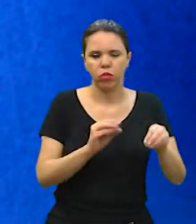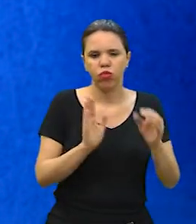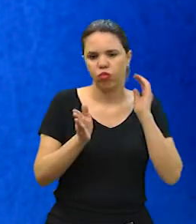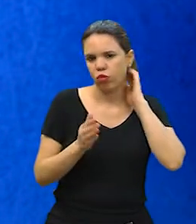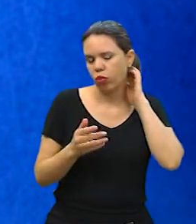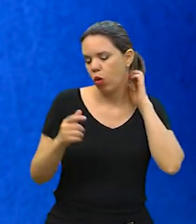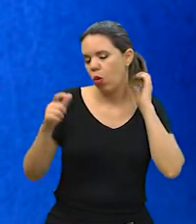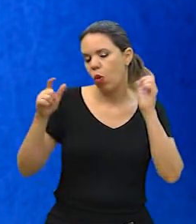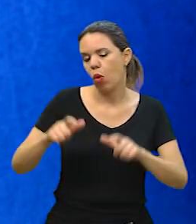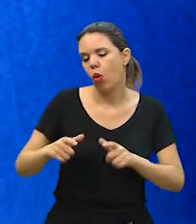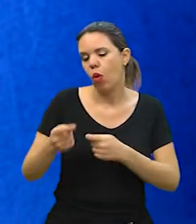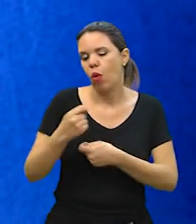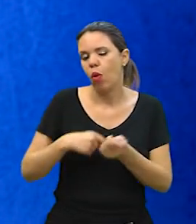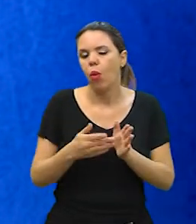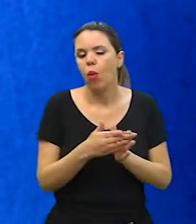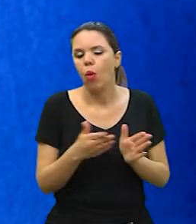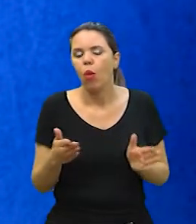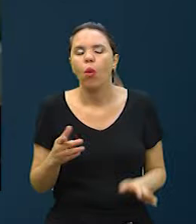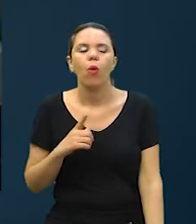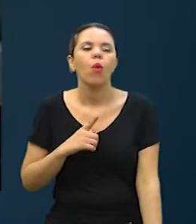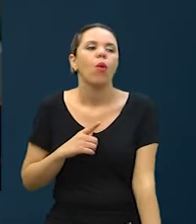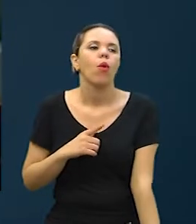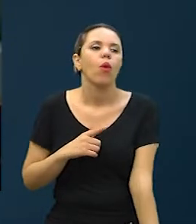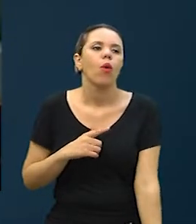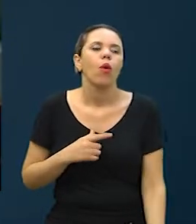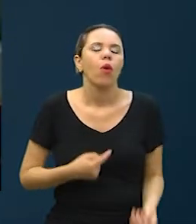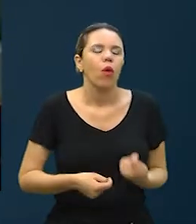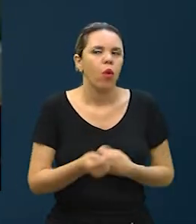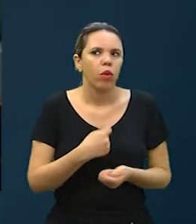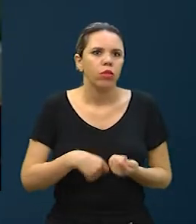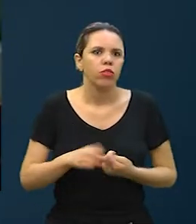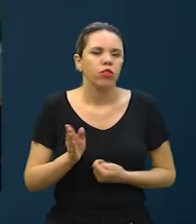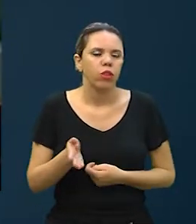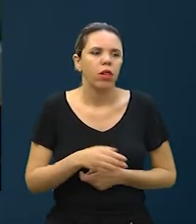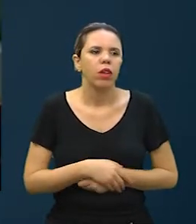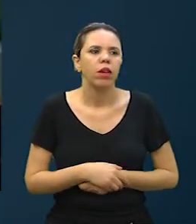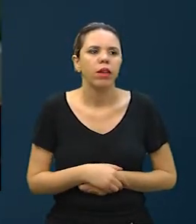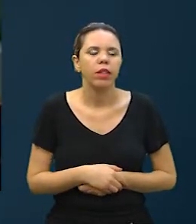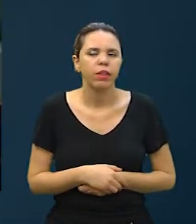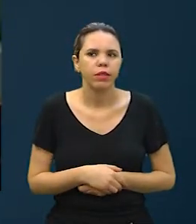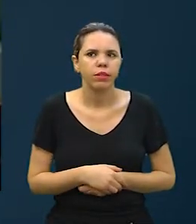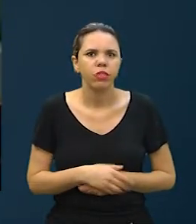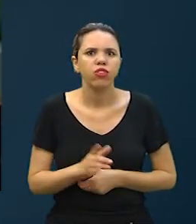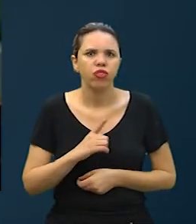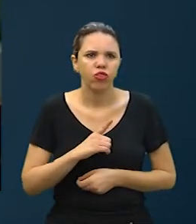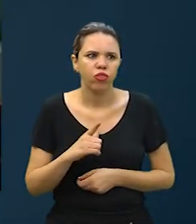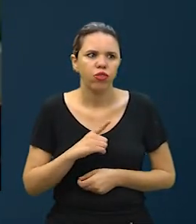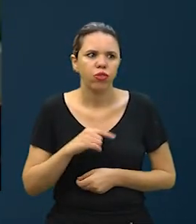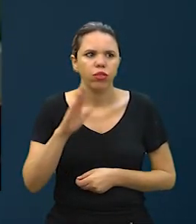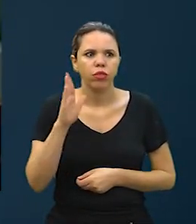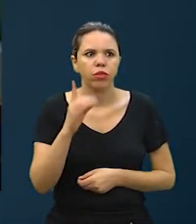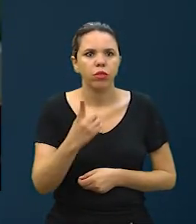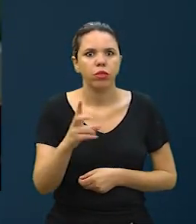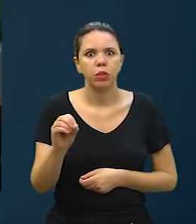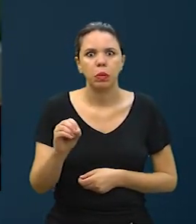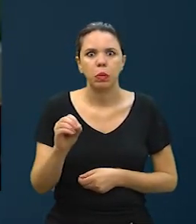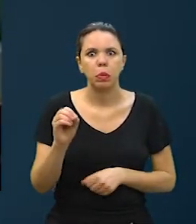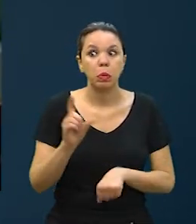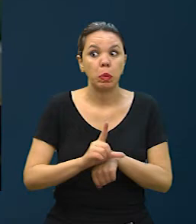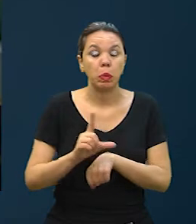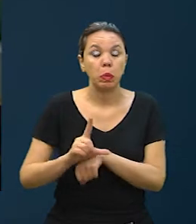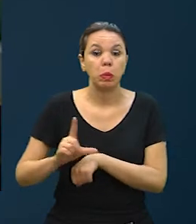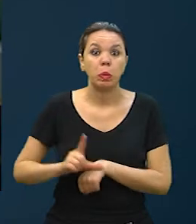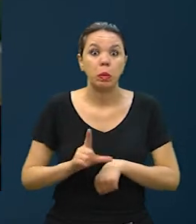já estava em qual ponto do negócio? Não, o negócio já tínhamos aí mais de